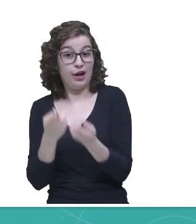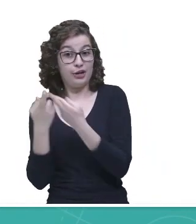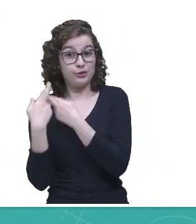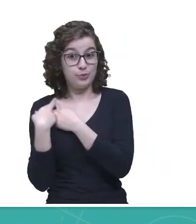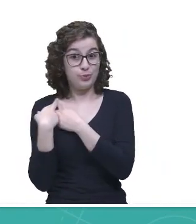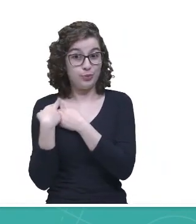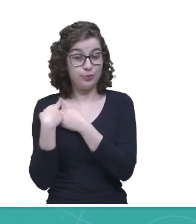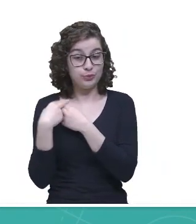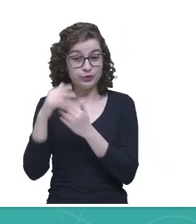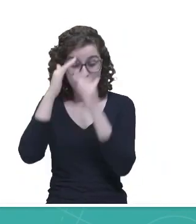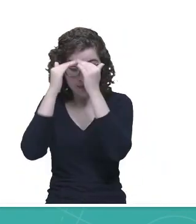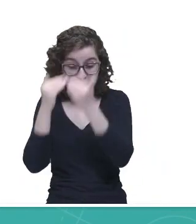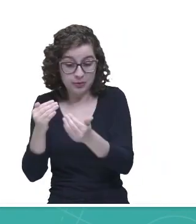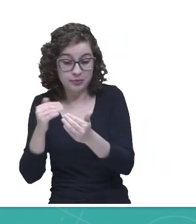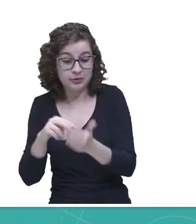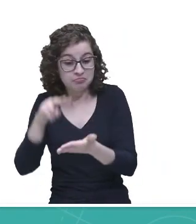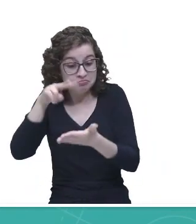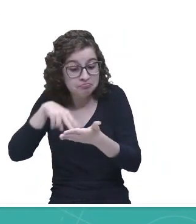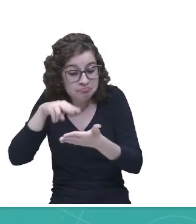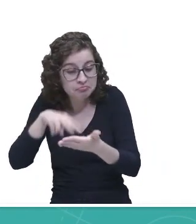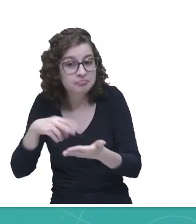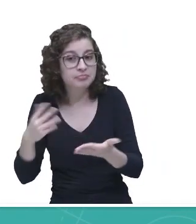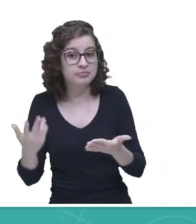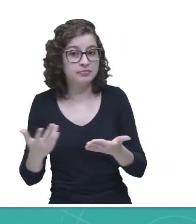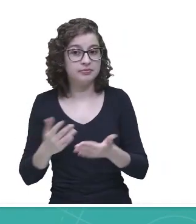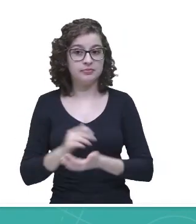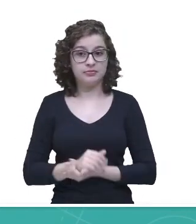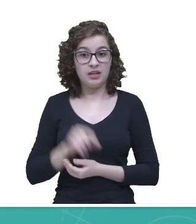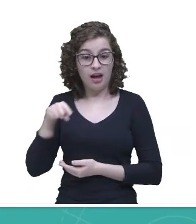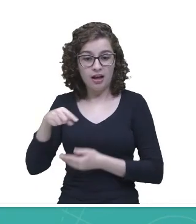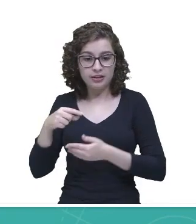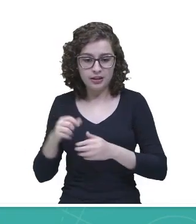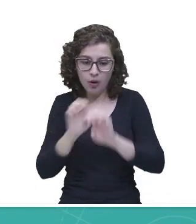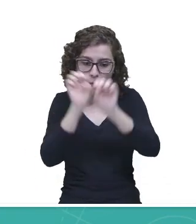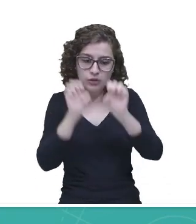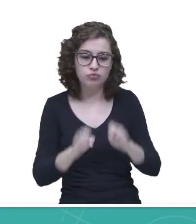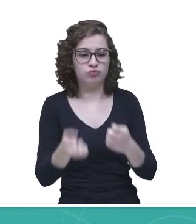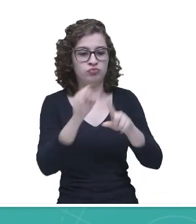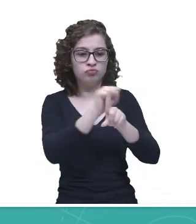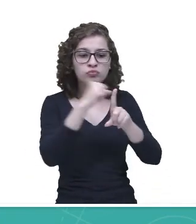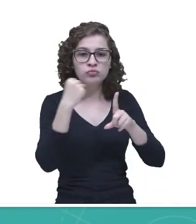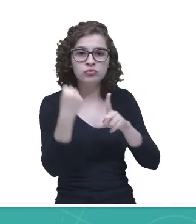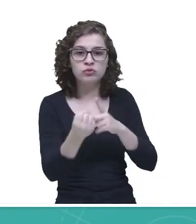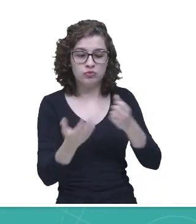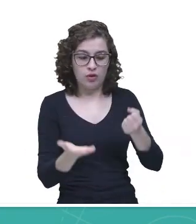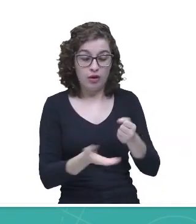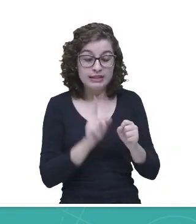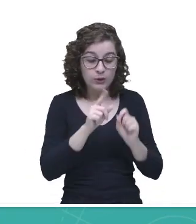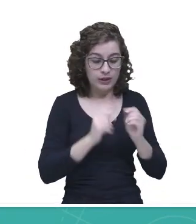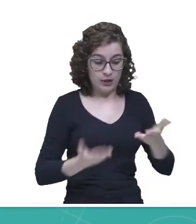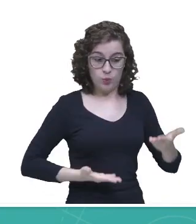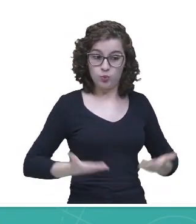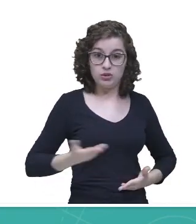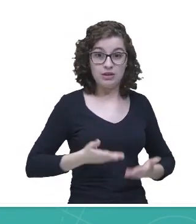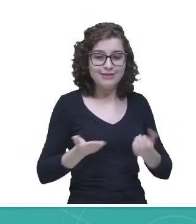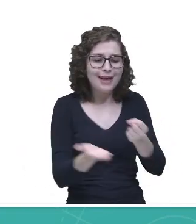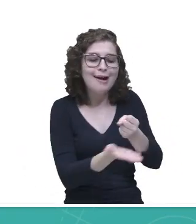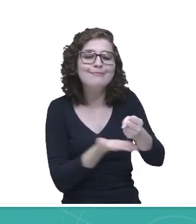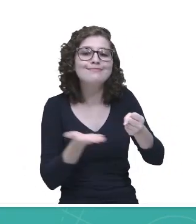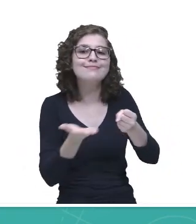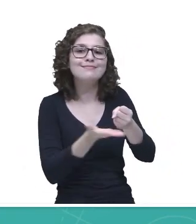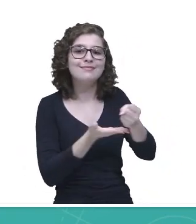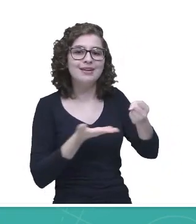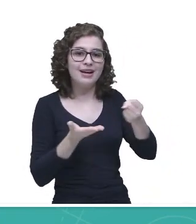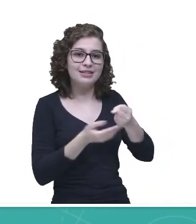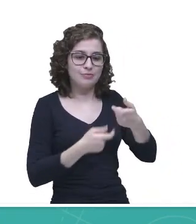aí manter essa estrutura social, justamente tendo os camponeses como base para sustentar a economia feudal, tudo